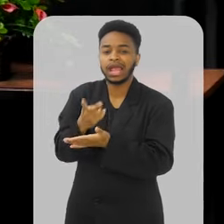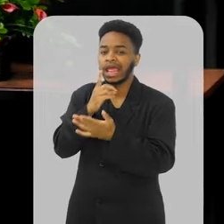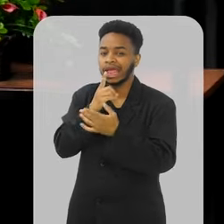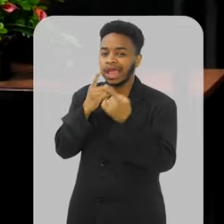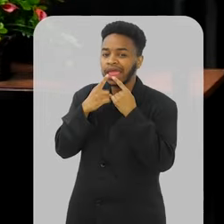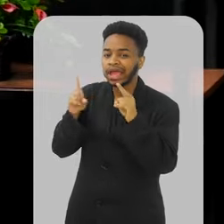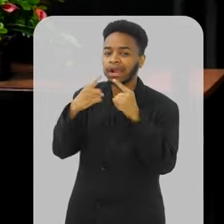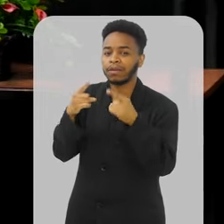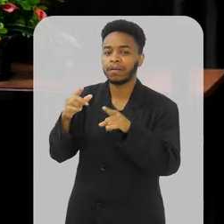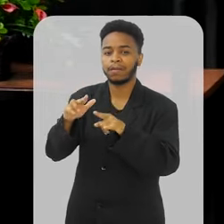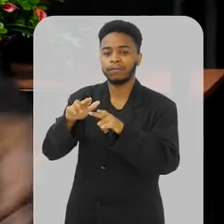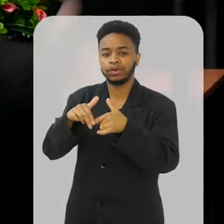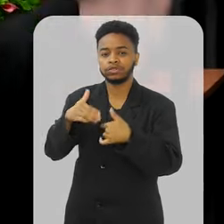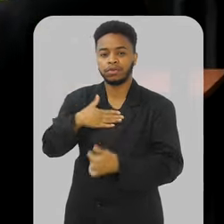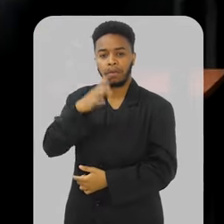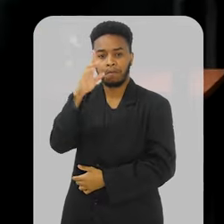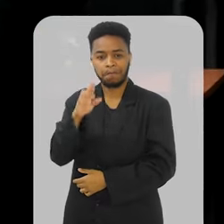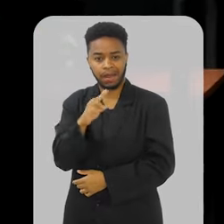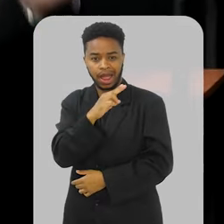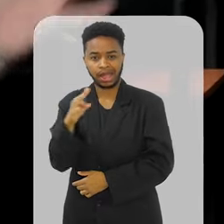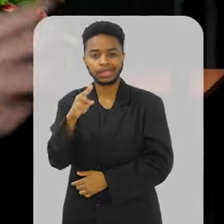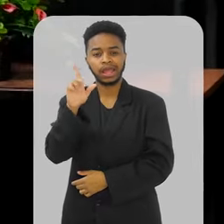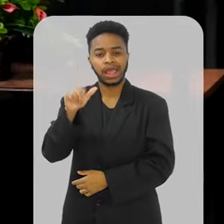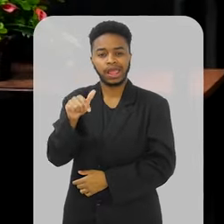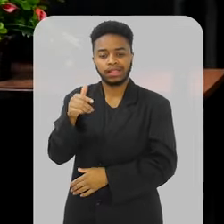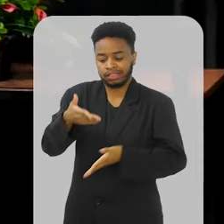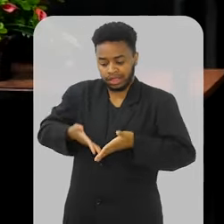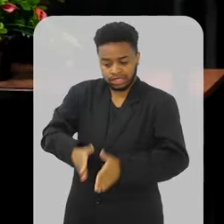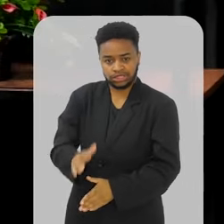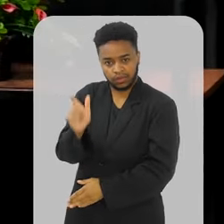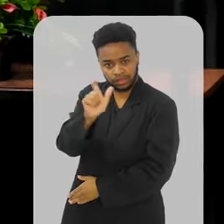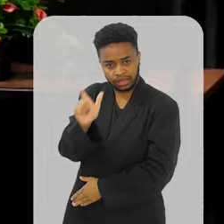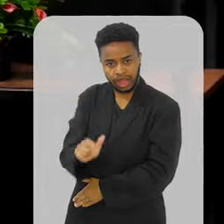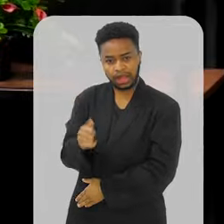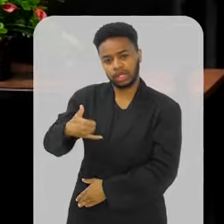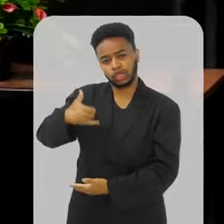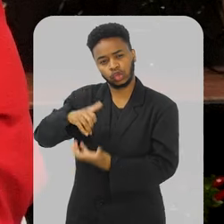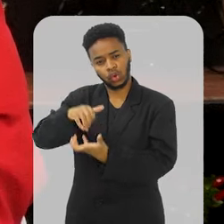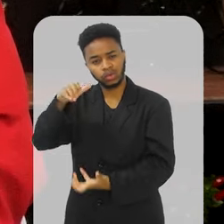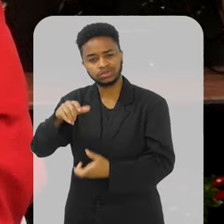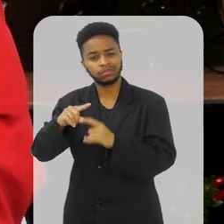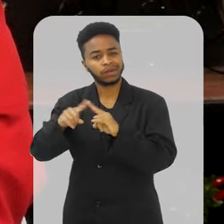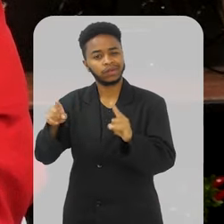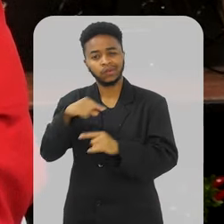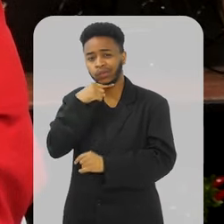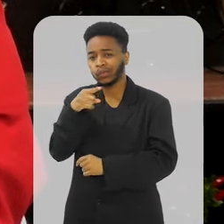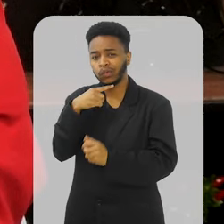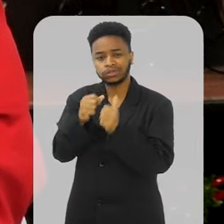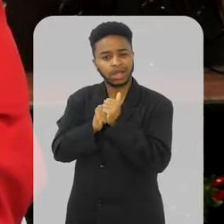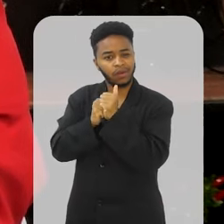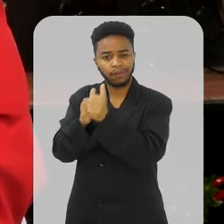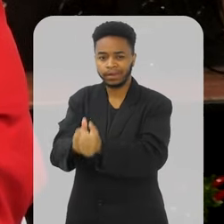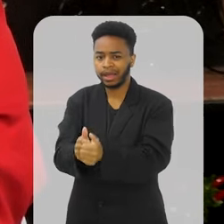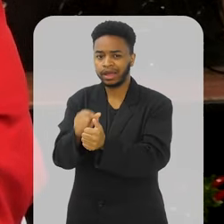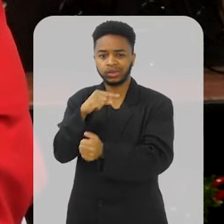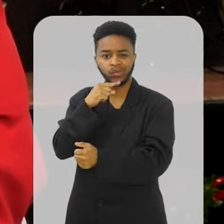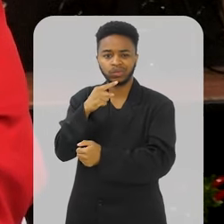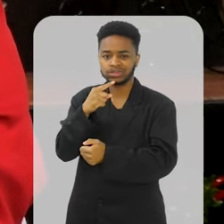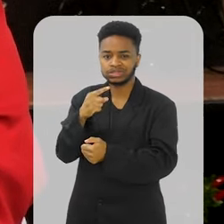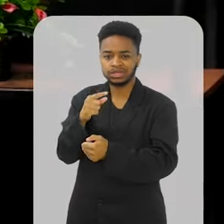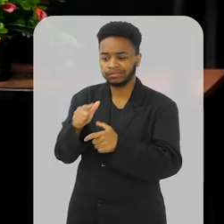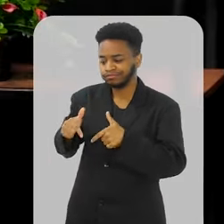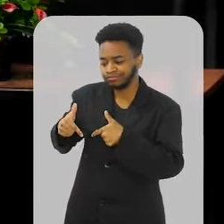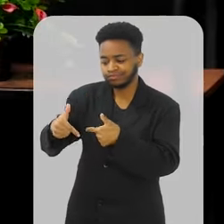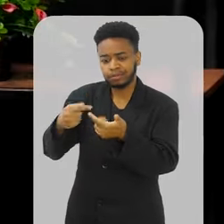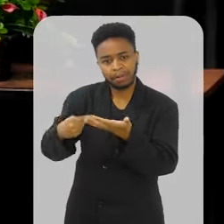um italiano idoso construiu aquele monumento de igreja né do Engenho Novo mas ele já não conseguia acompanhar já não conseguia